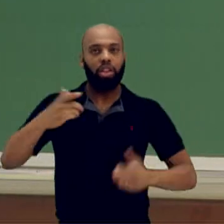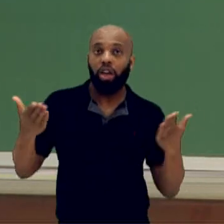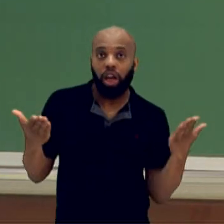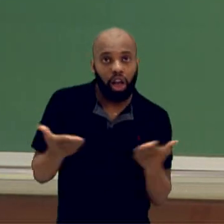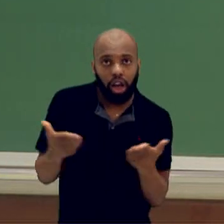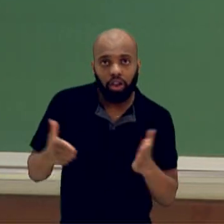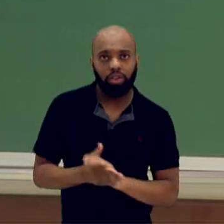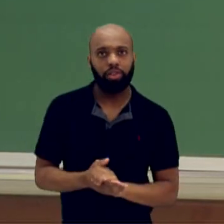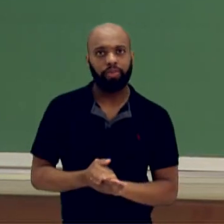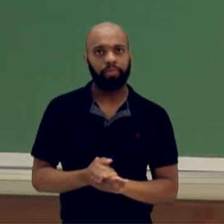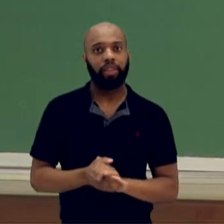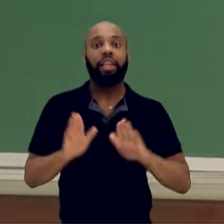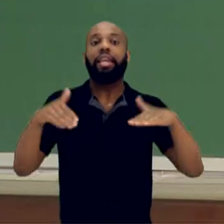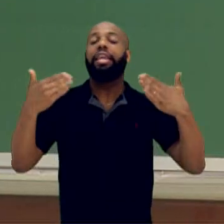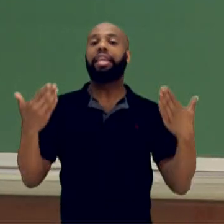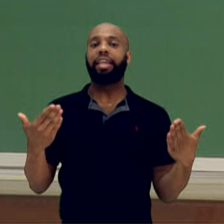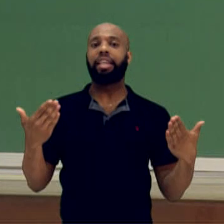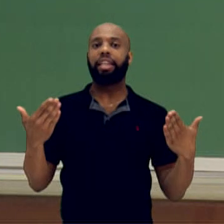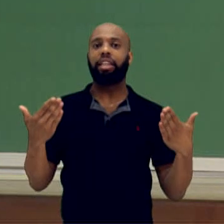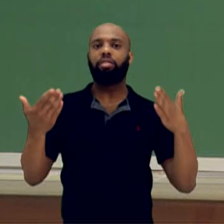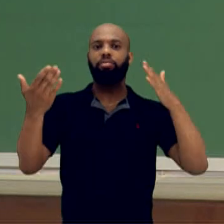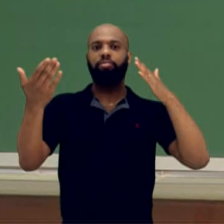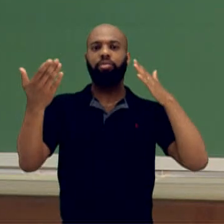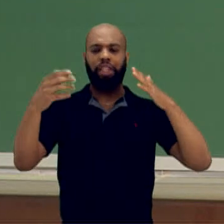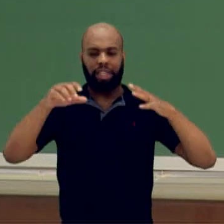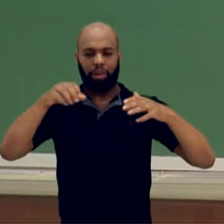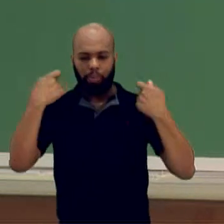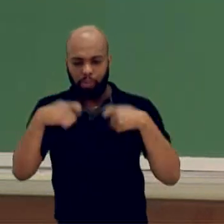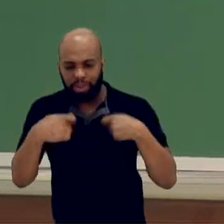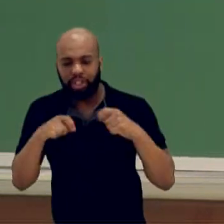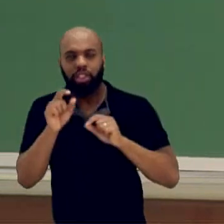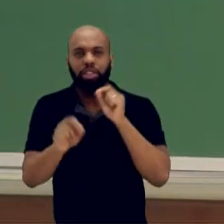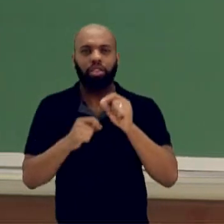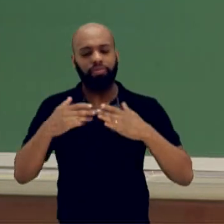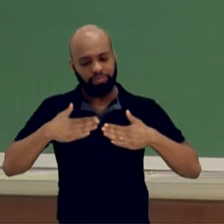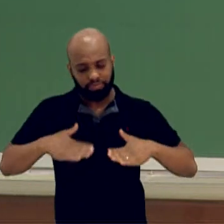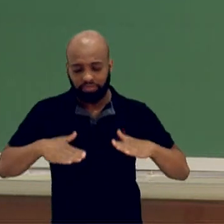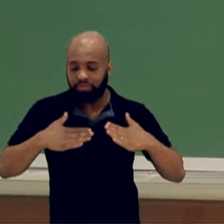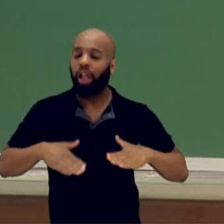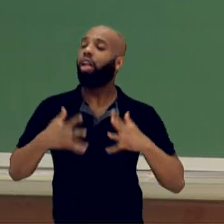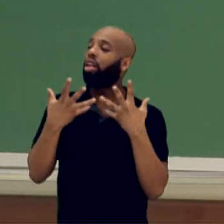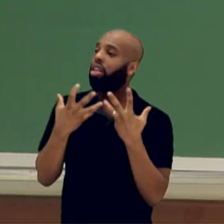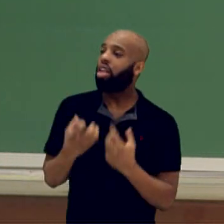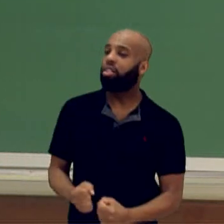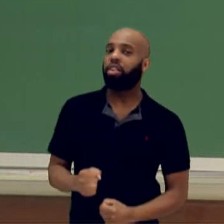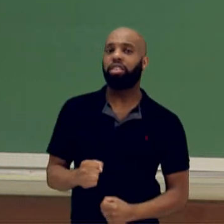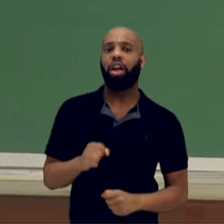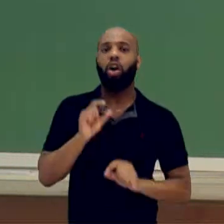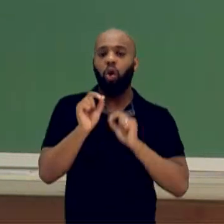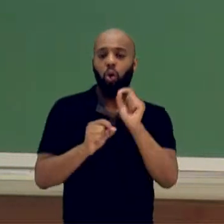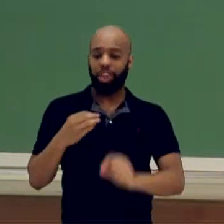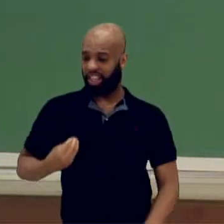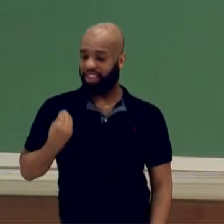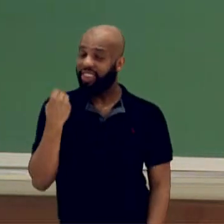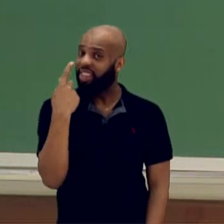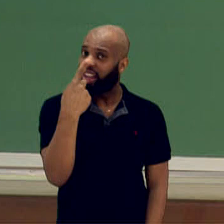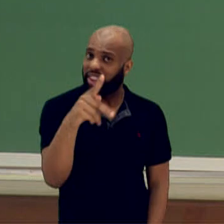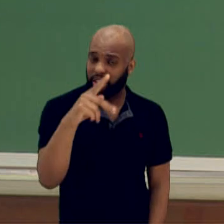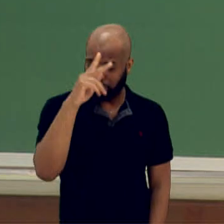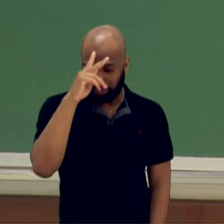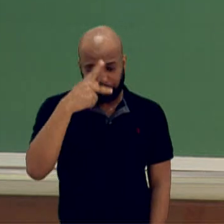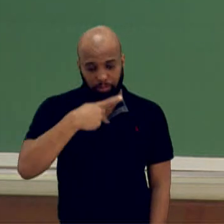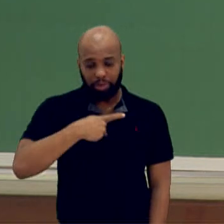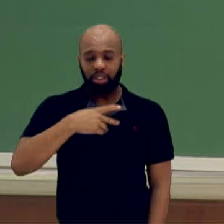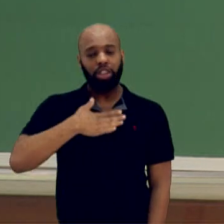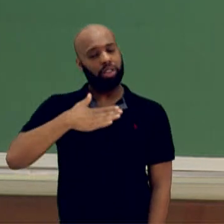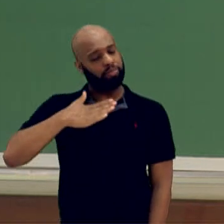Então, serenidade e resignação são valores estoicos. Aceitar o destino com serenidade, de modo